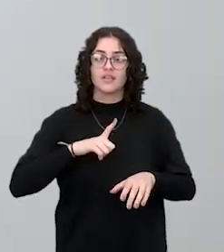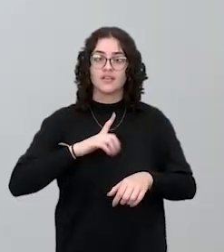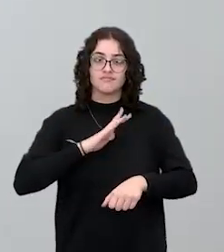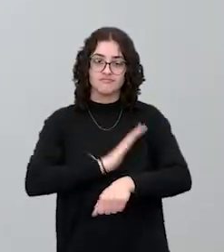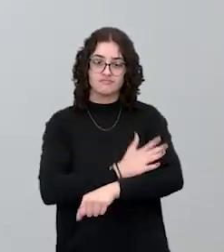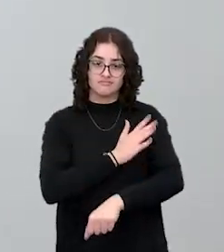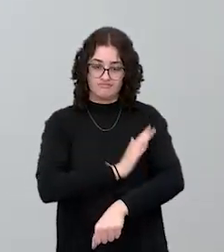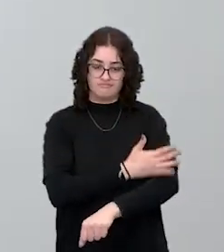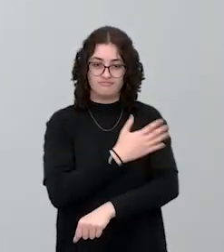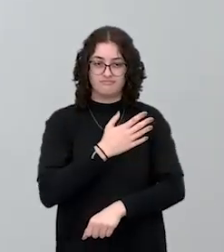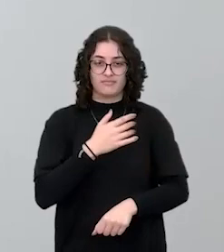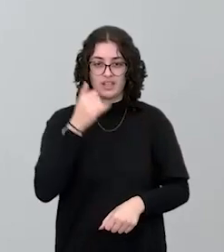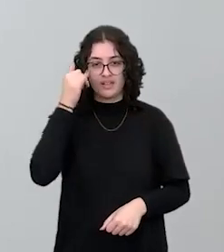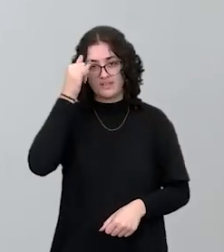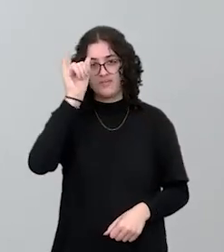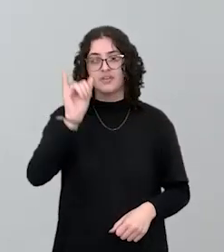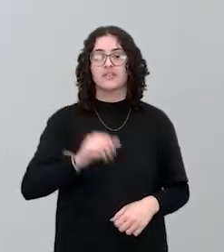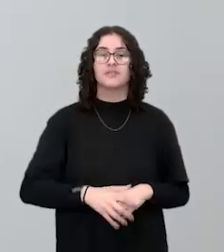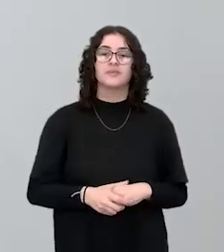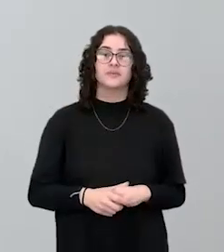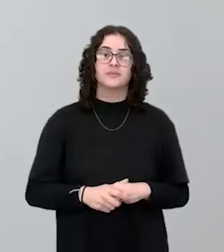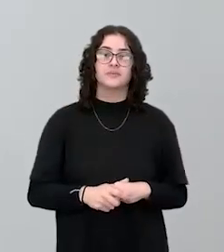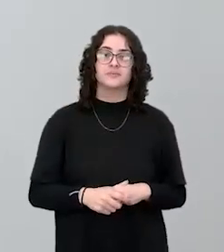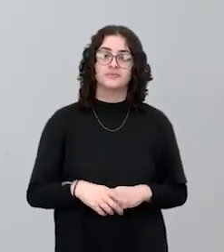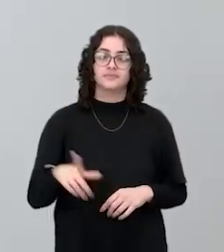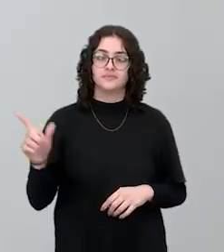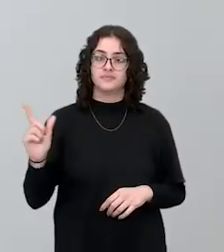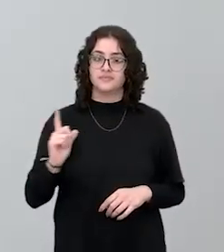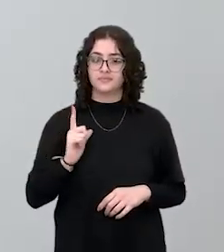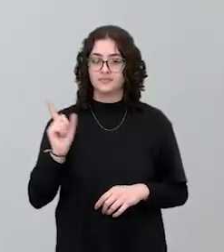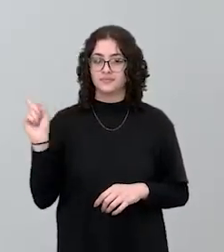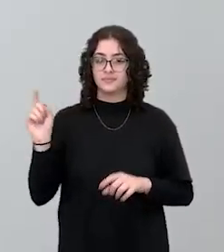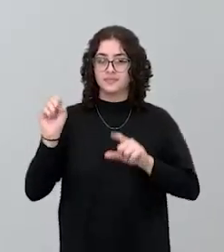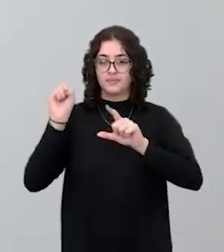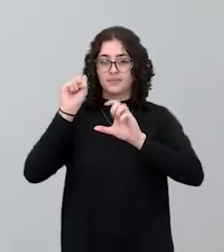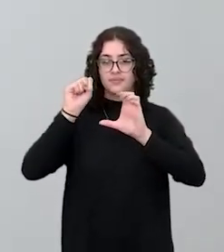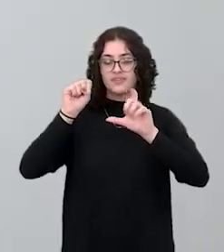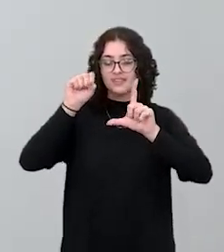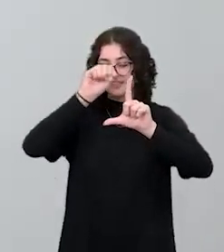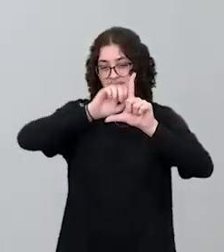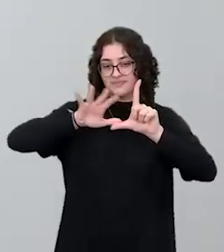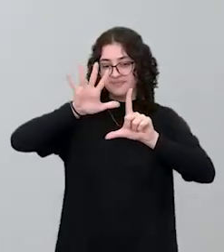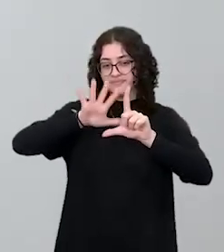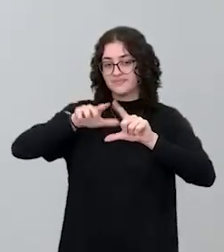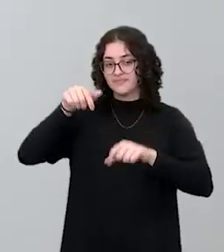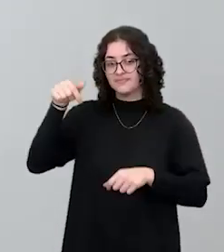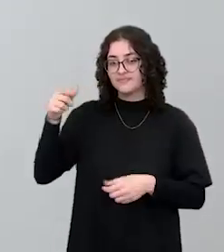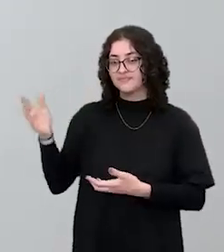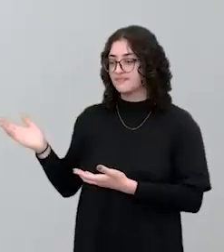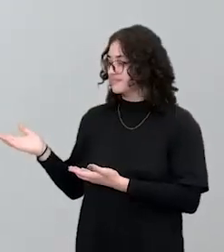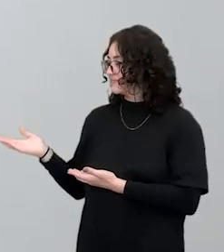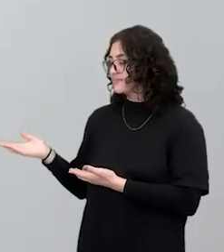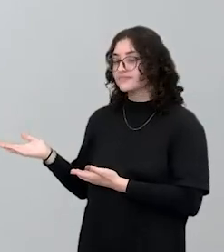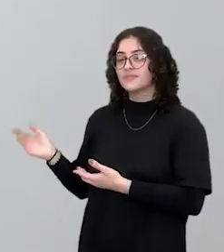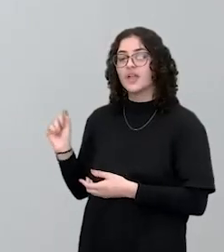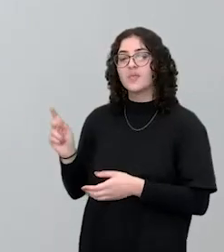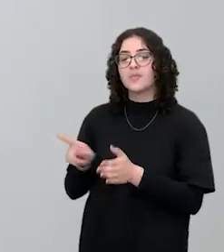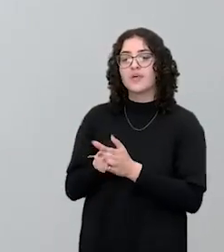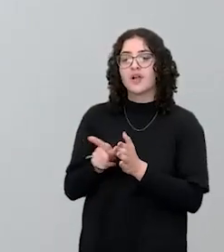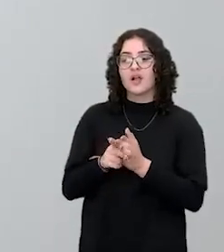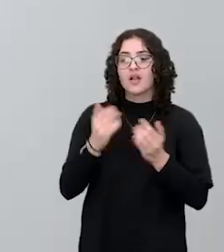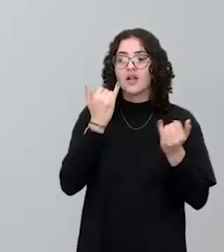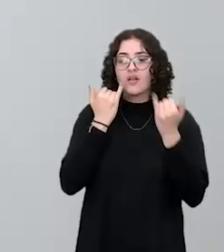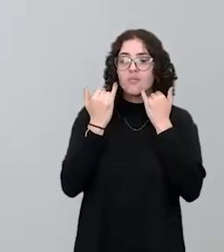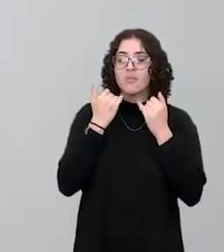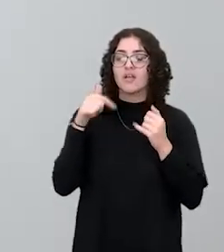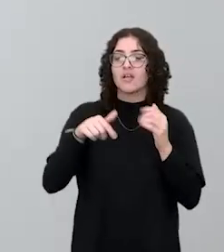Então, pessoal, vocês terão acesso aqui ao card abaixo aqui da gente, contendo informações sobre o